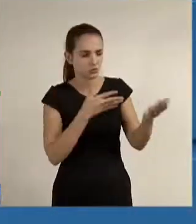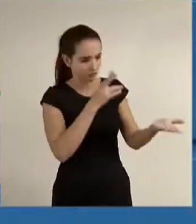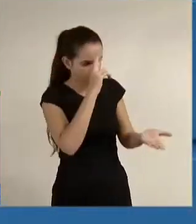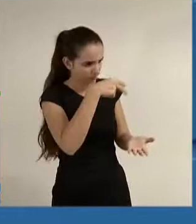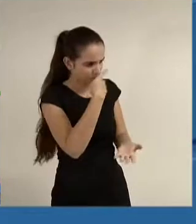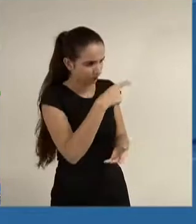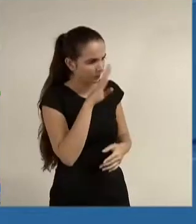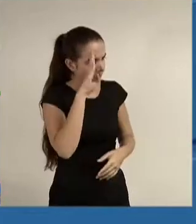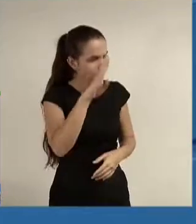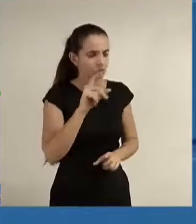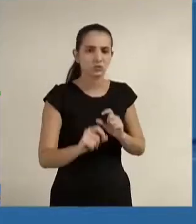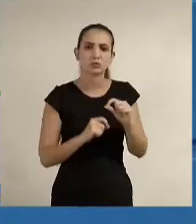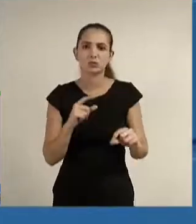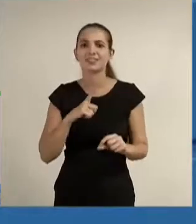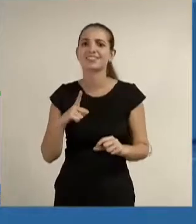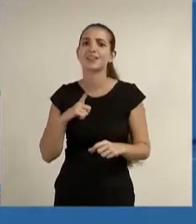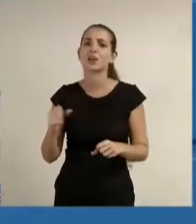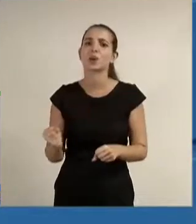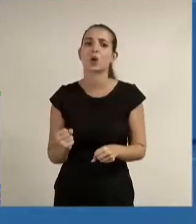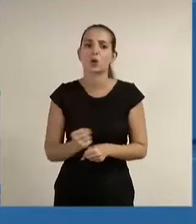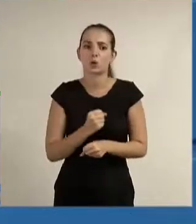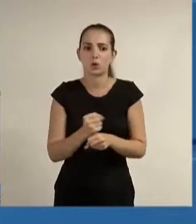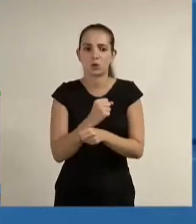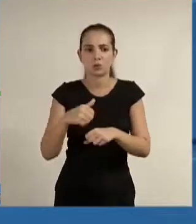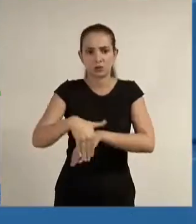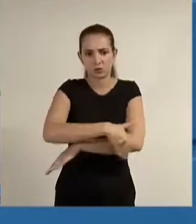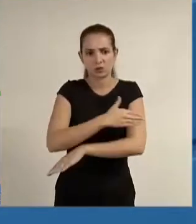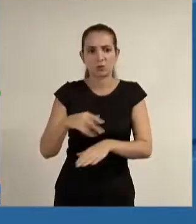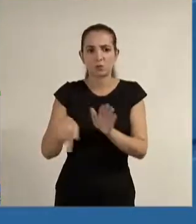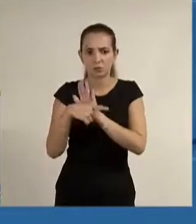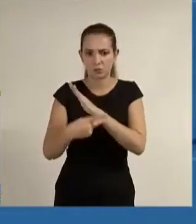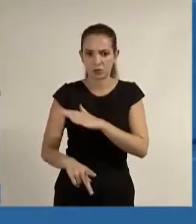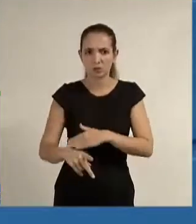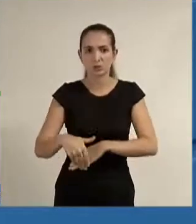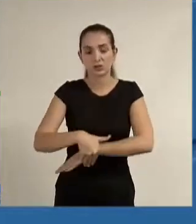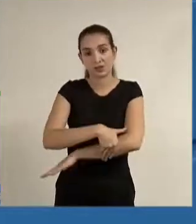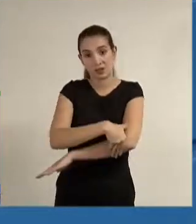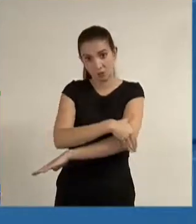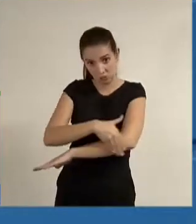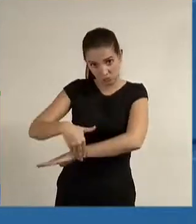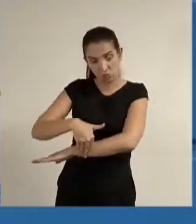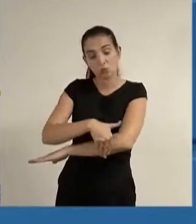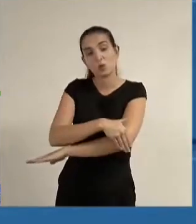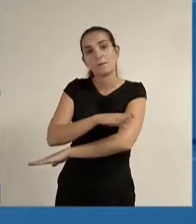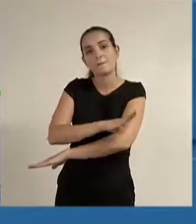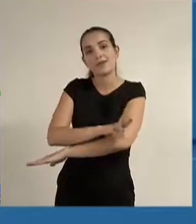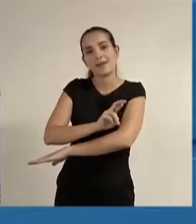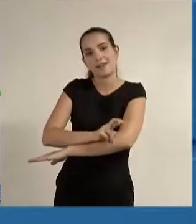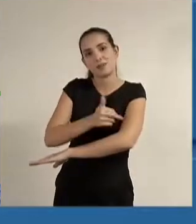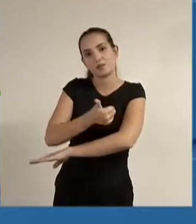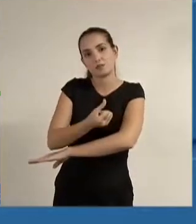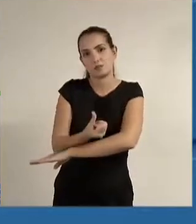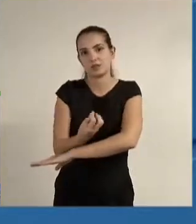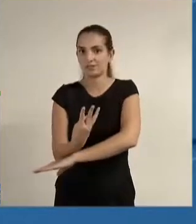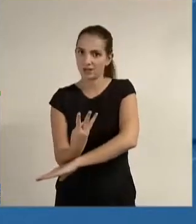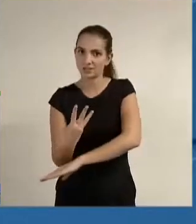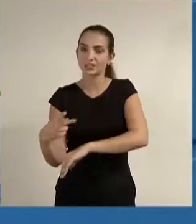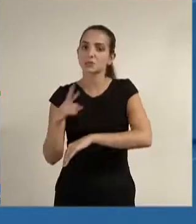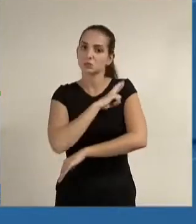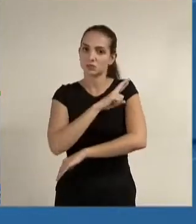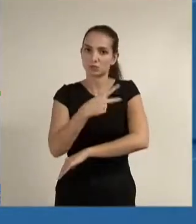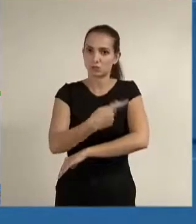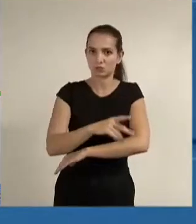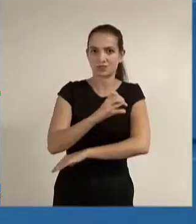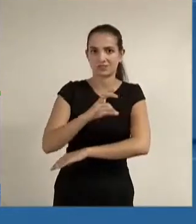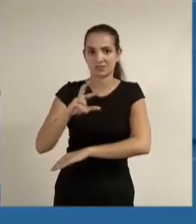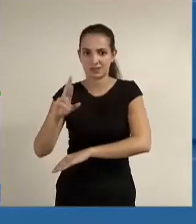principalmente aquelas que implicam na travessia da BR administrada pela CCR, que é extremamente importante. Portanto, eu